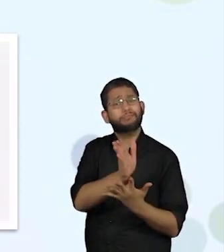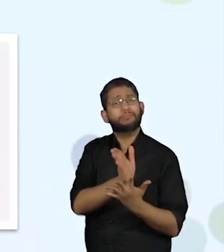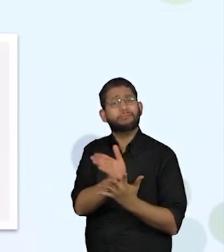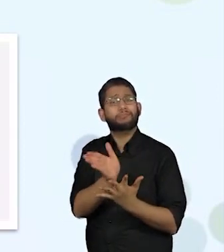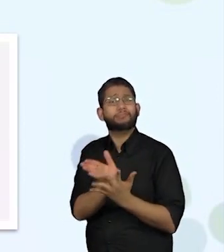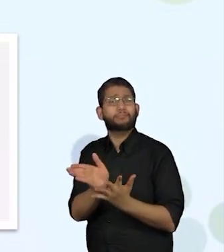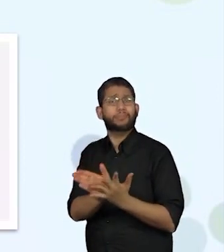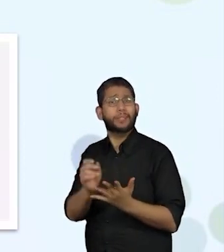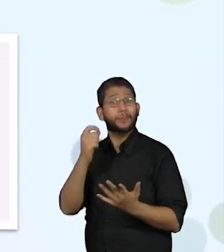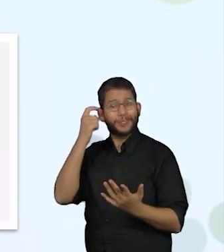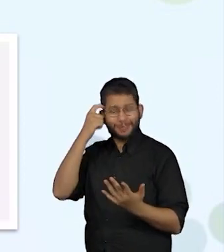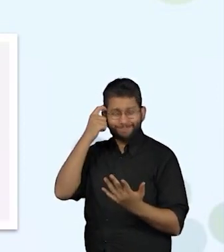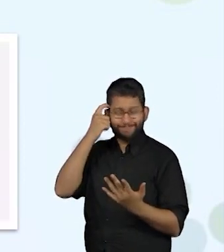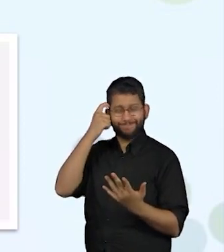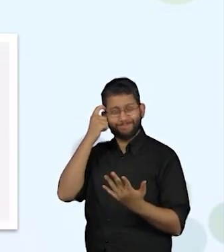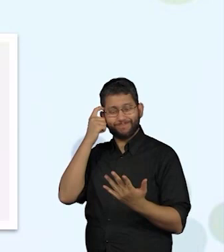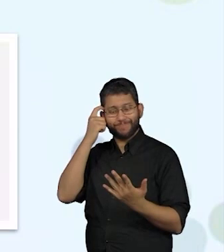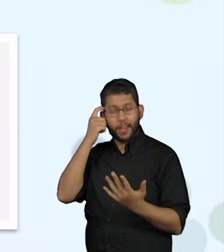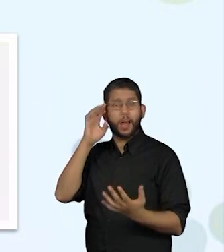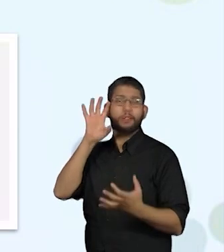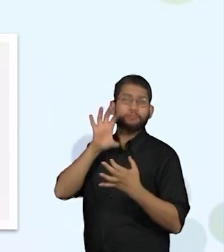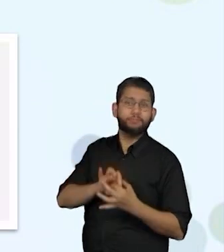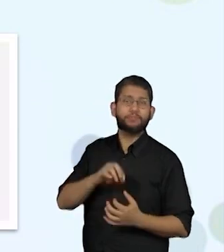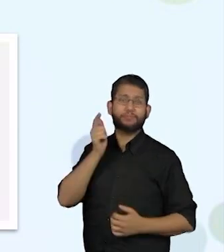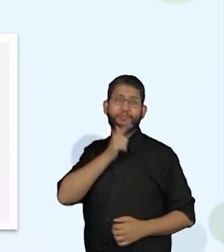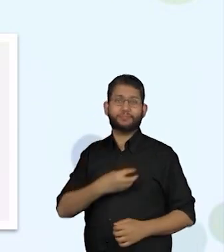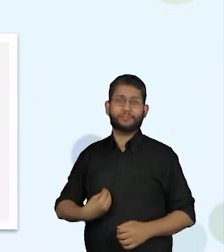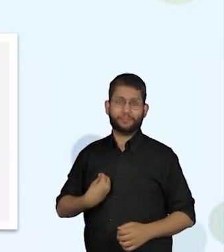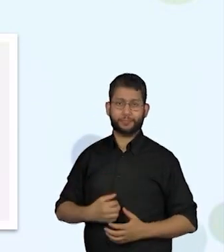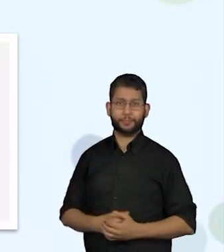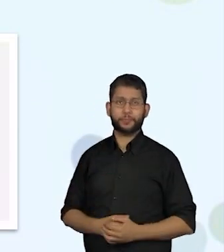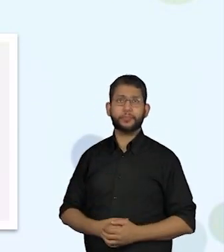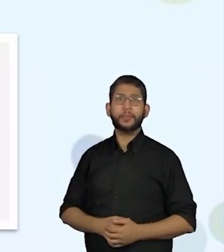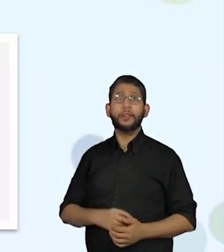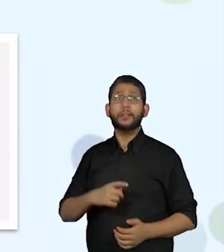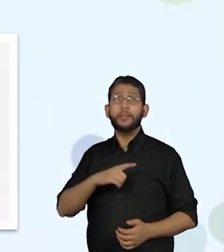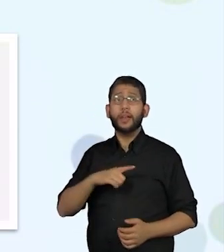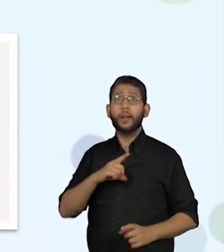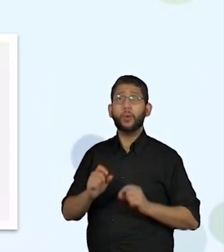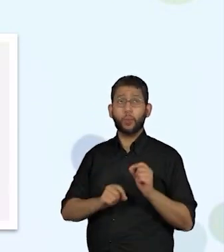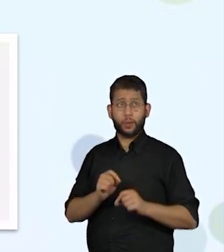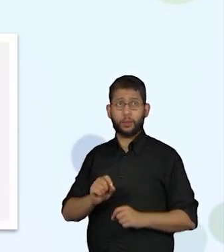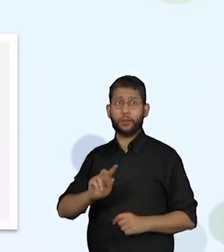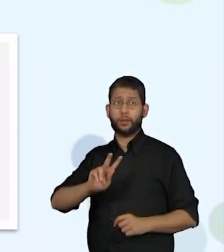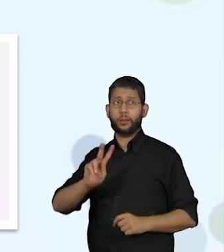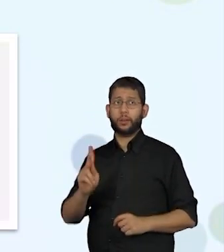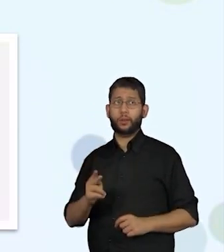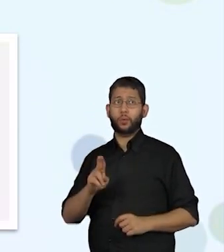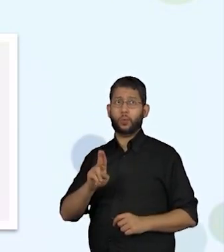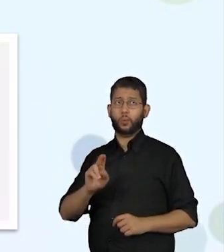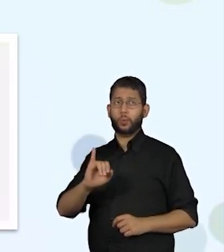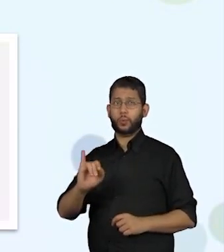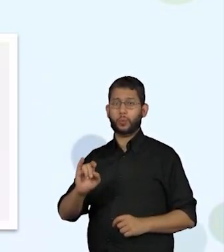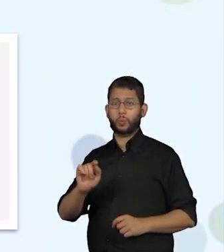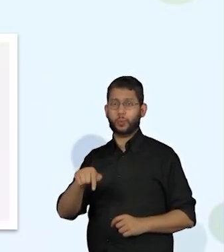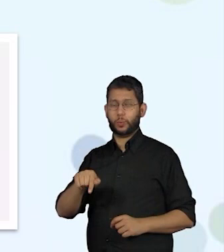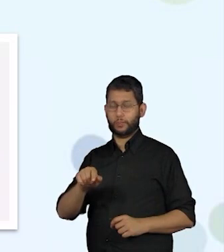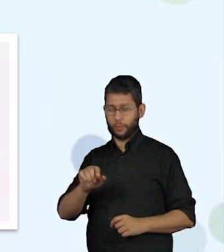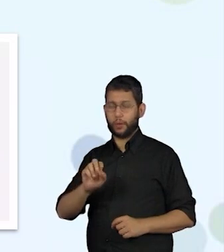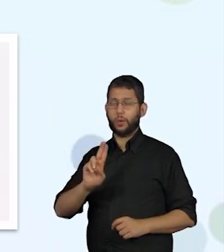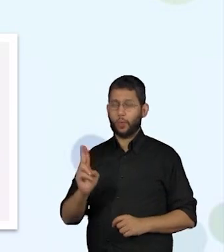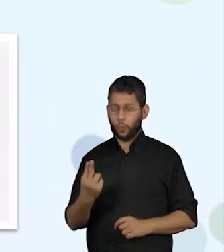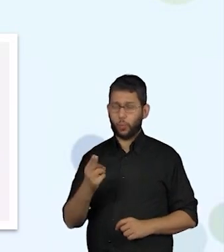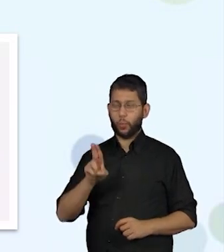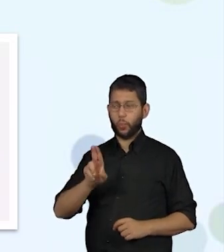seu significado, De acordo com o filósofo Huizinga, a gente sabe, então, que o jogo acaba ultrapassando os